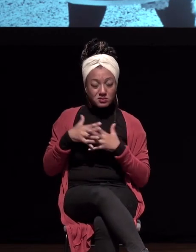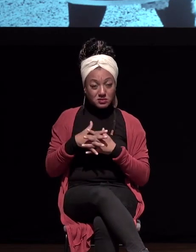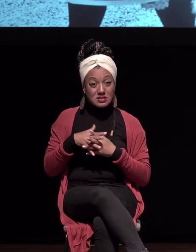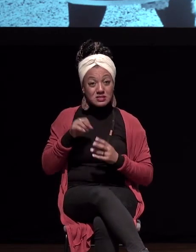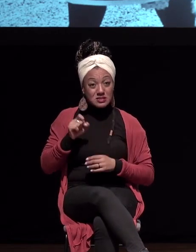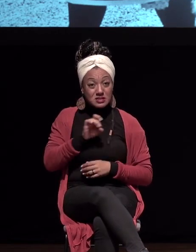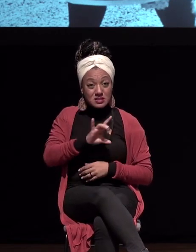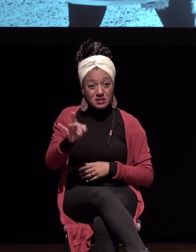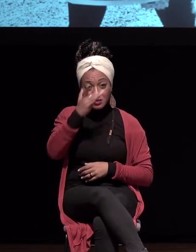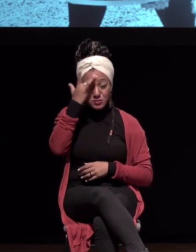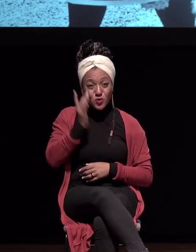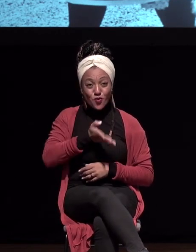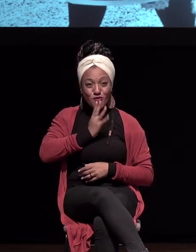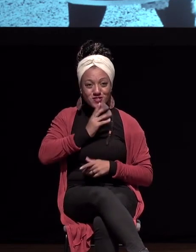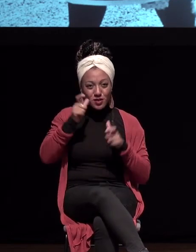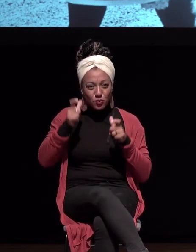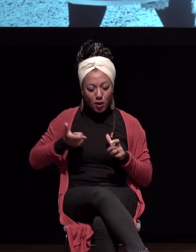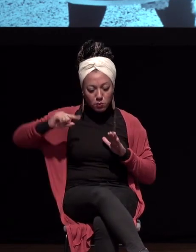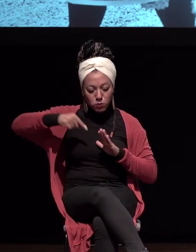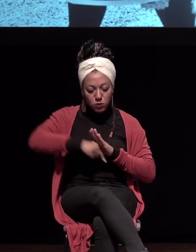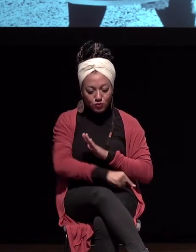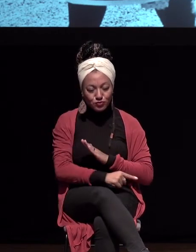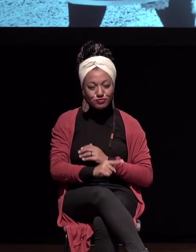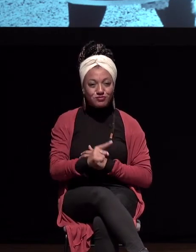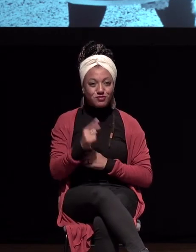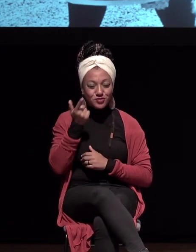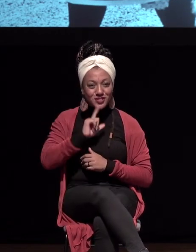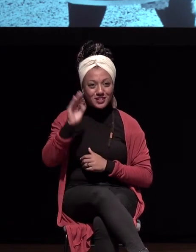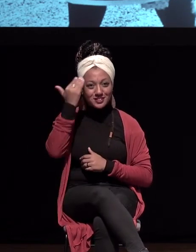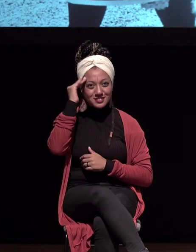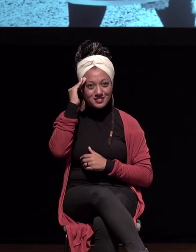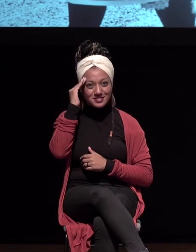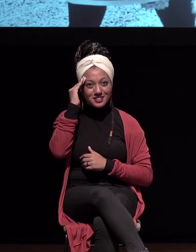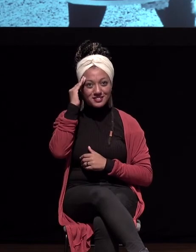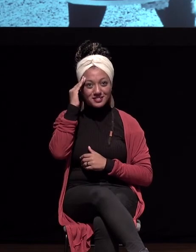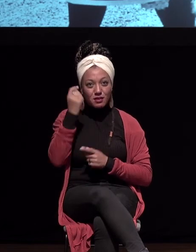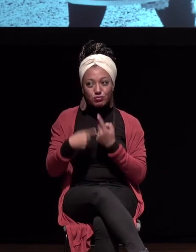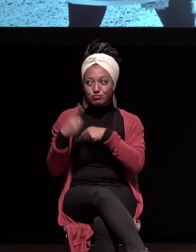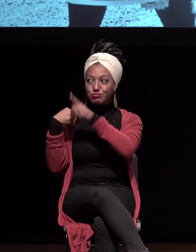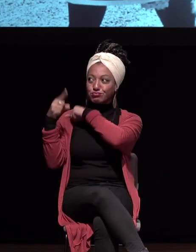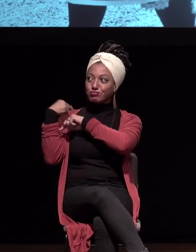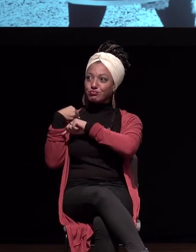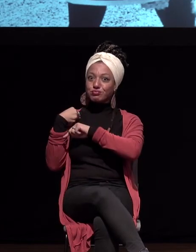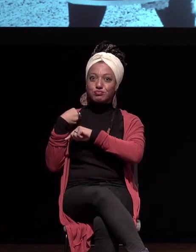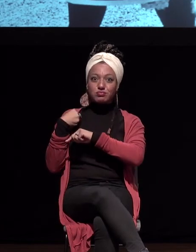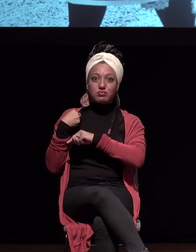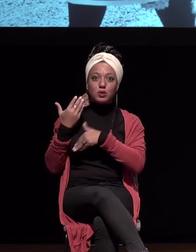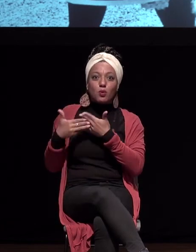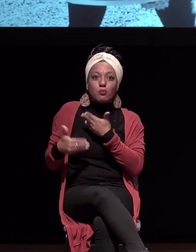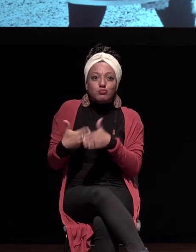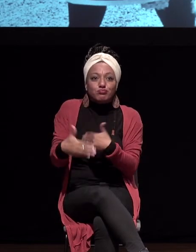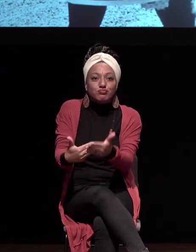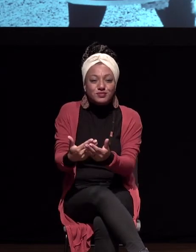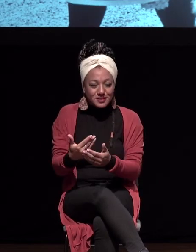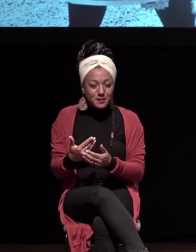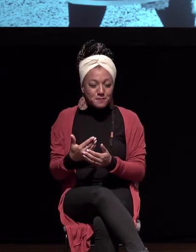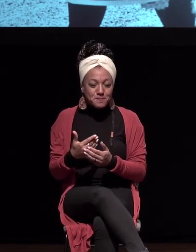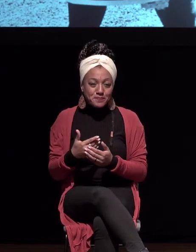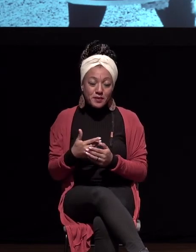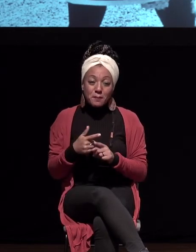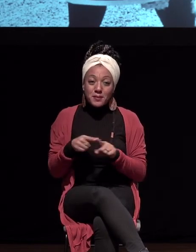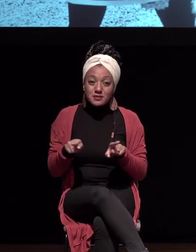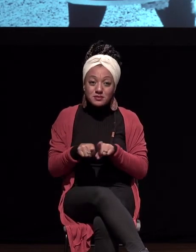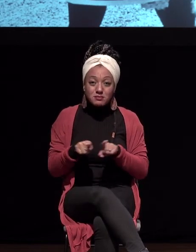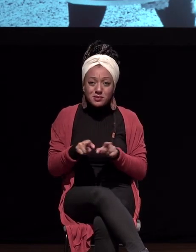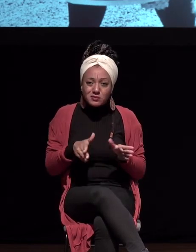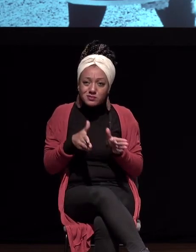de saber quem elas são, de onde elas partem e que conflitos são esses que elas vão encontrar, né? Então, só que, ao mesmo tempo, tem uma oposição